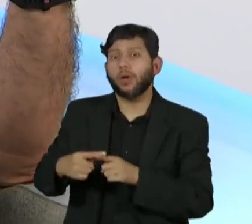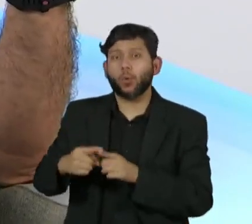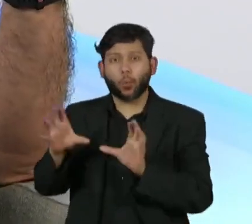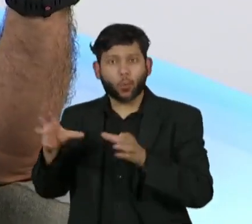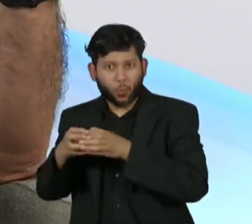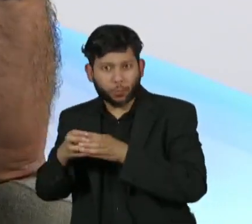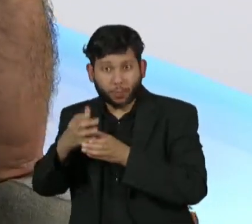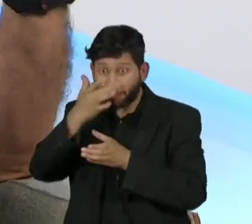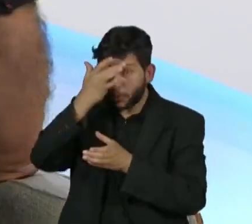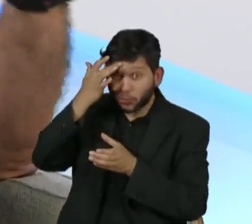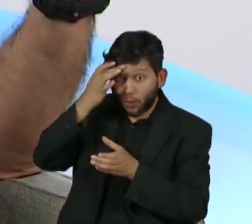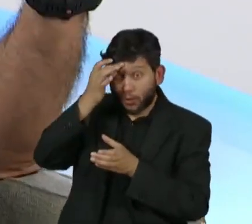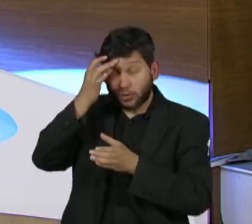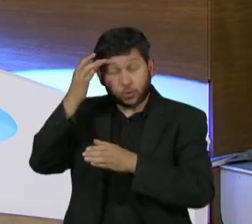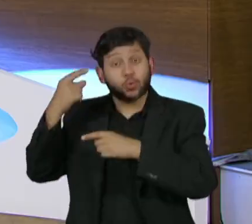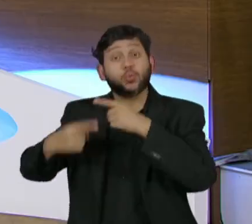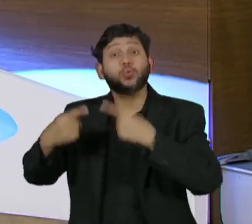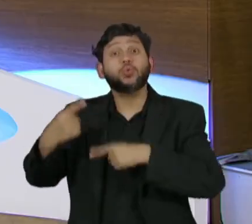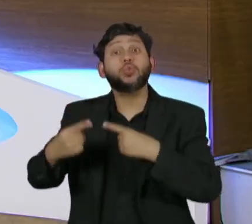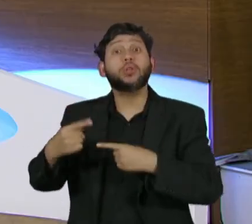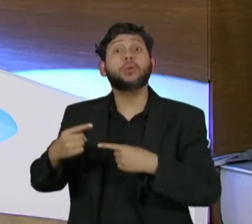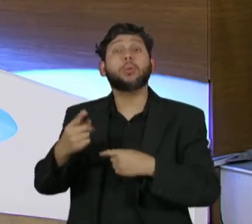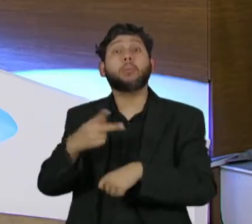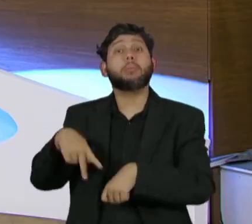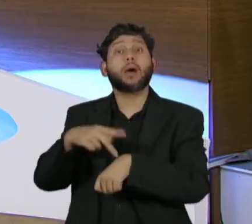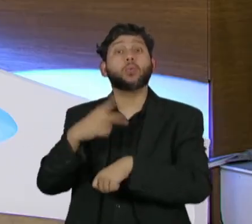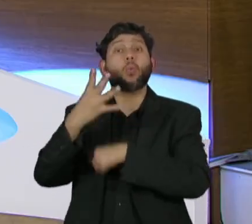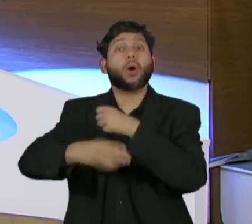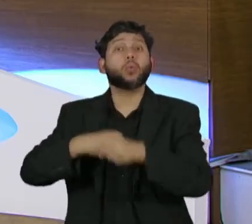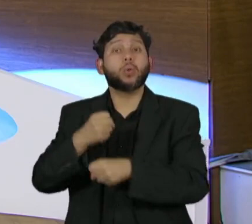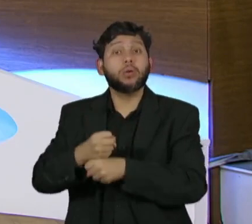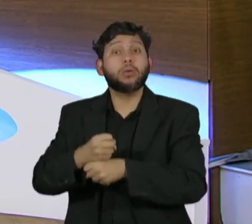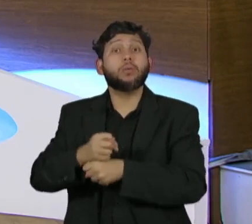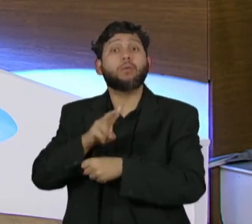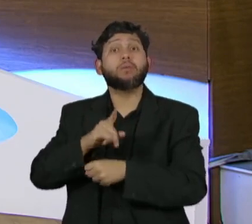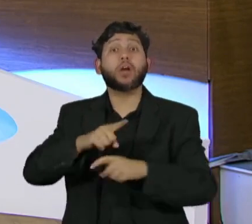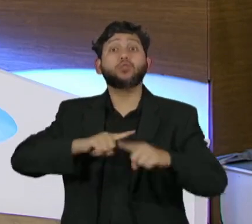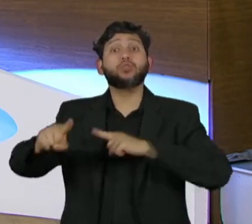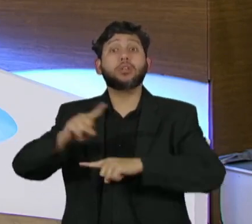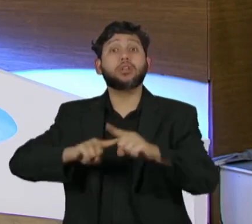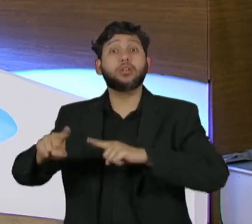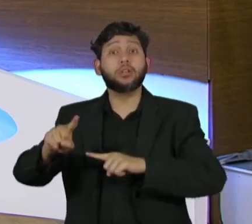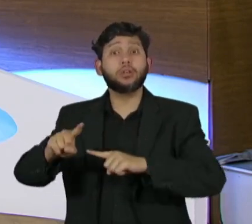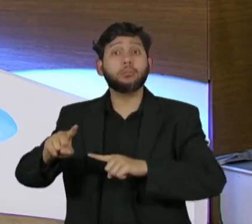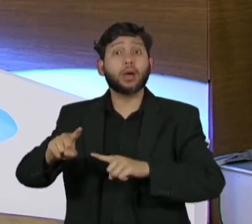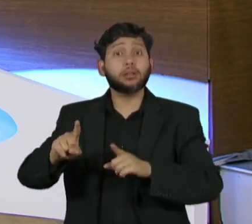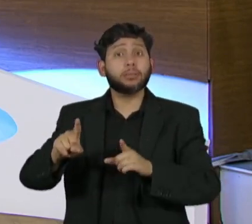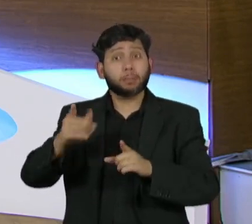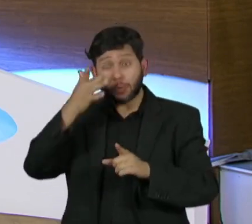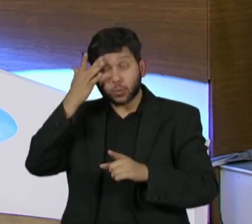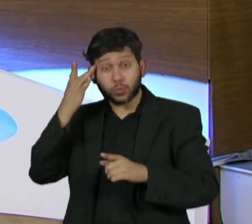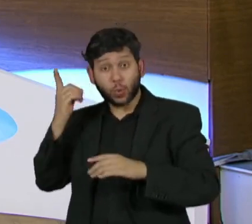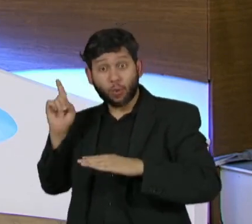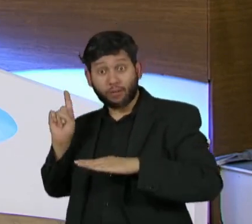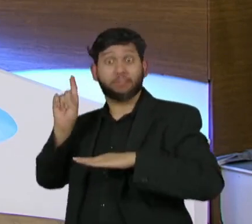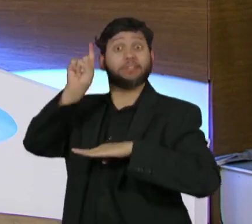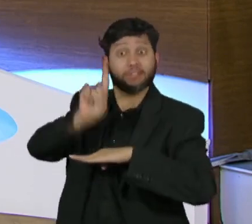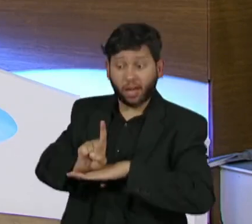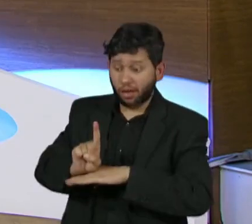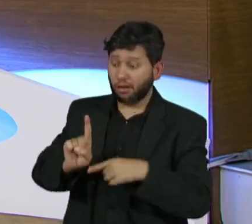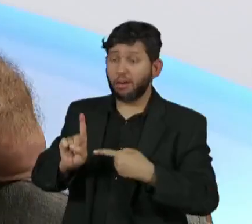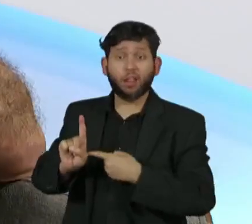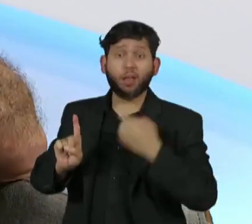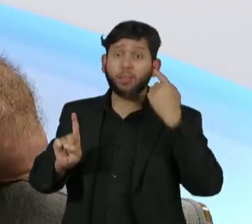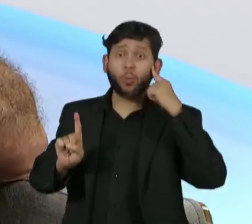discutindo quem vai gerir o país nos próximos quatro anos não entende o que é gerir o país para começar e quais são